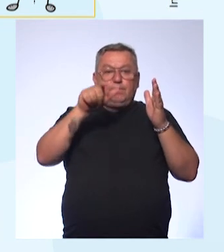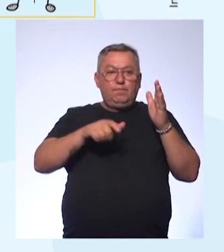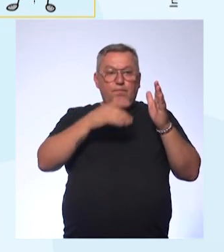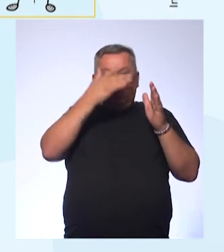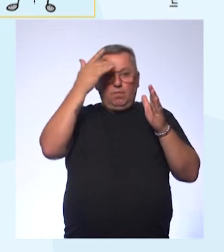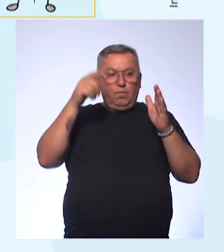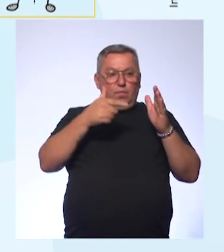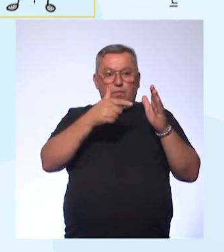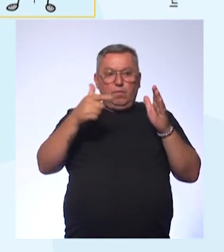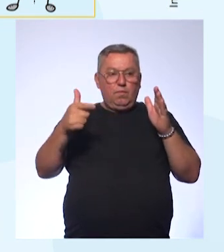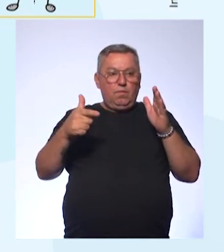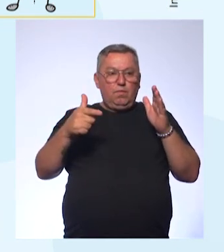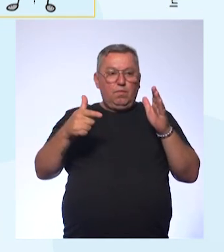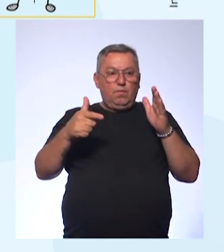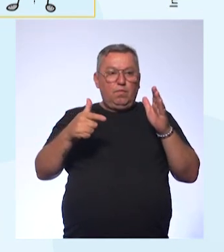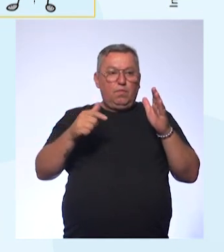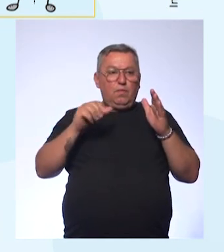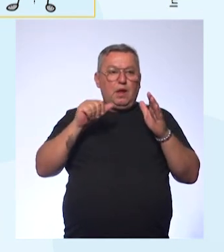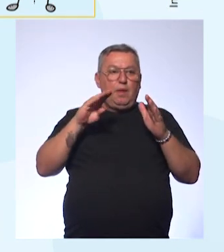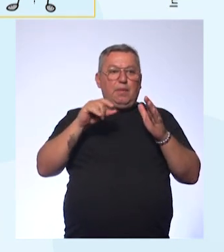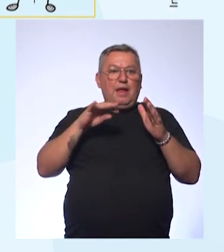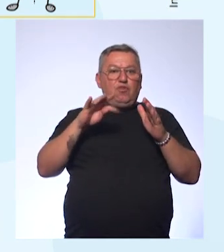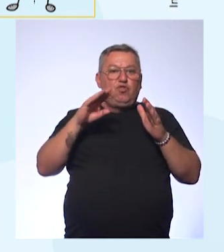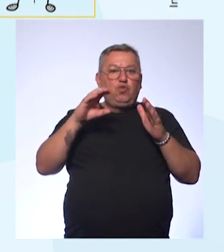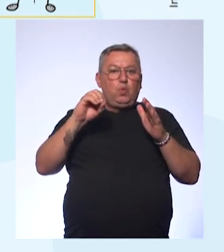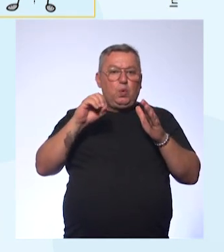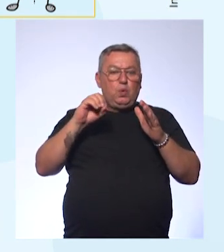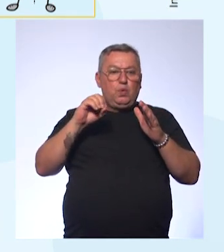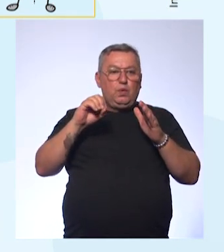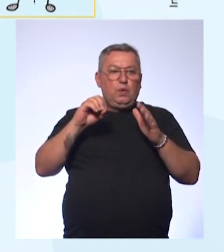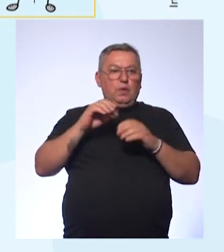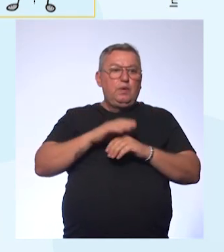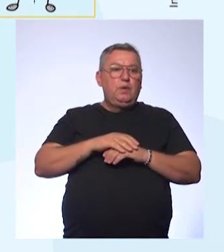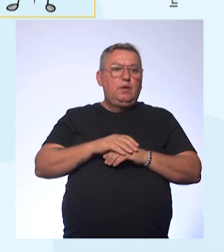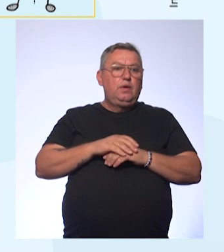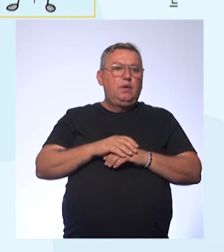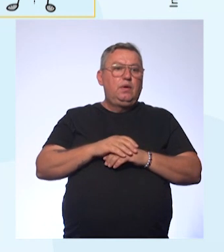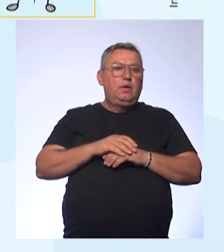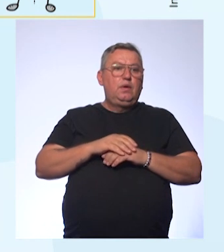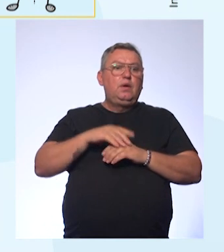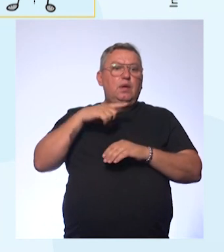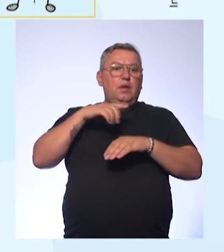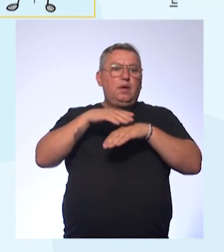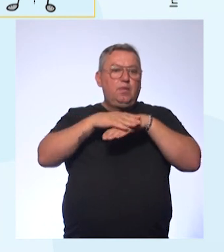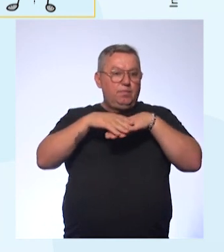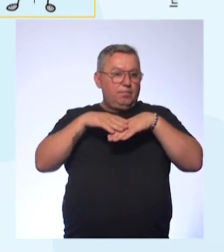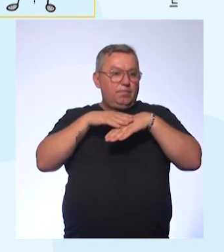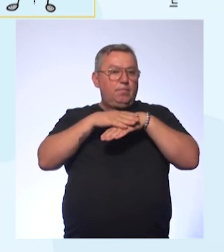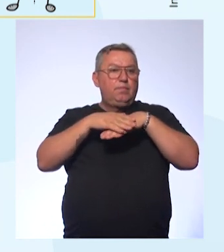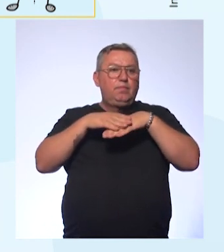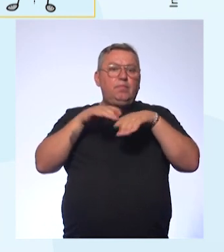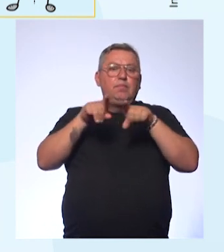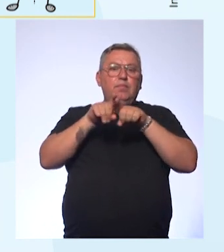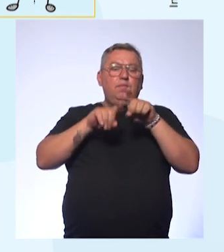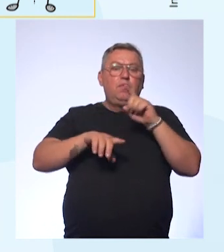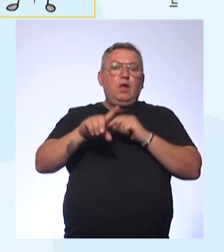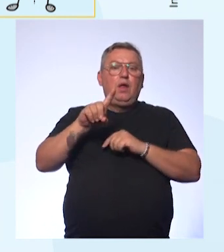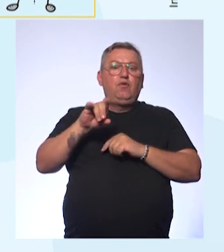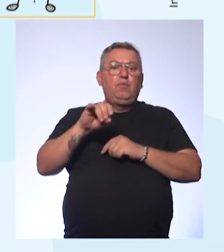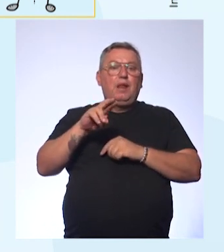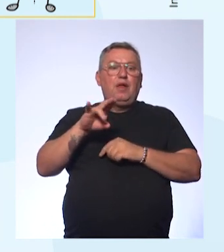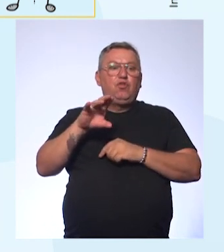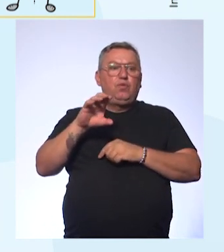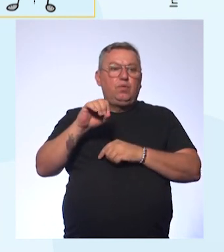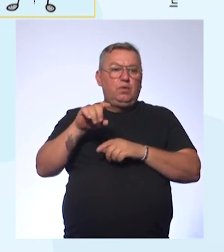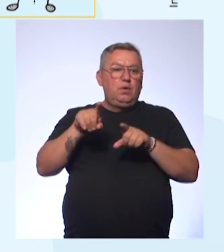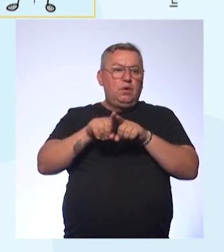que não têm folheto em ablásticos, que possuem ectoderme e endoderme em diblásticos,